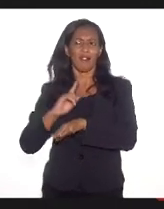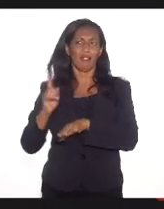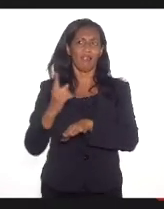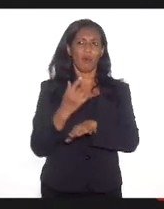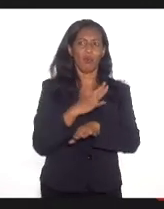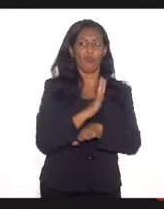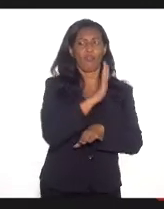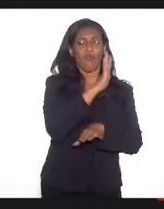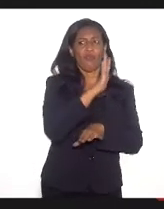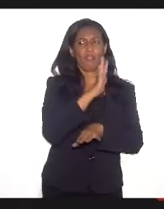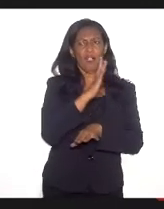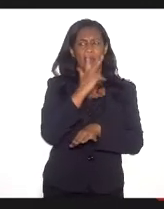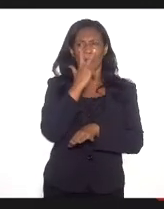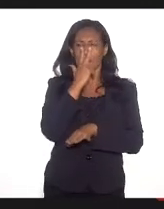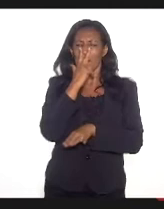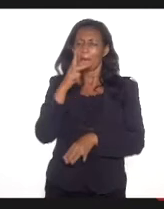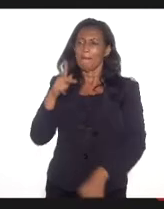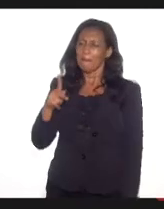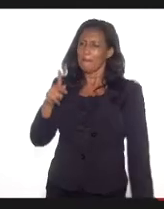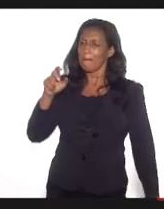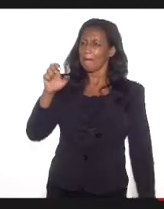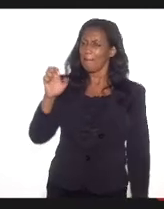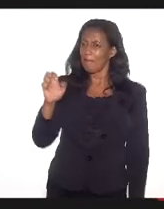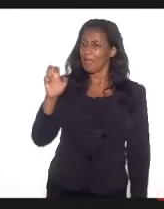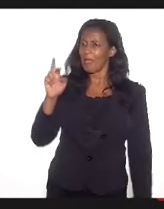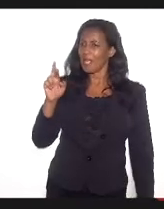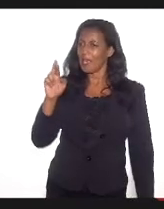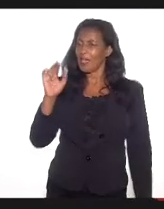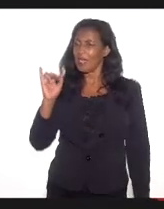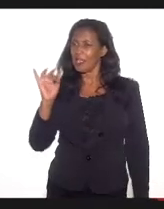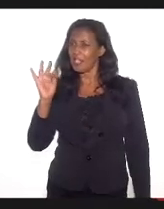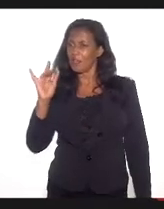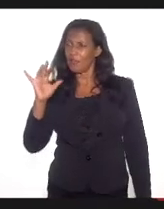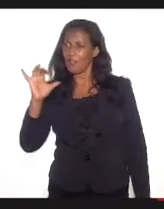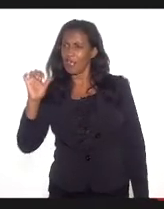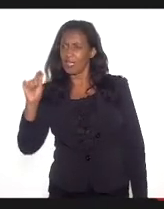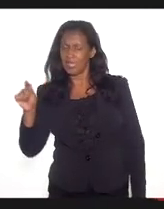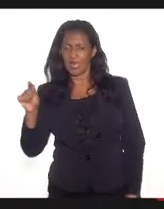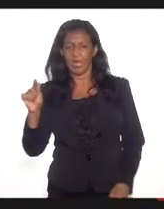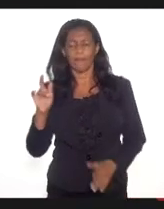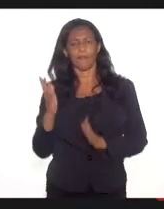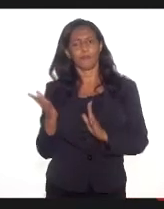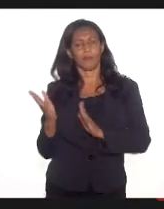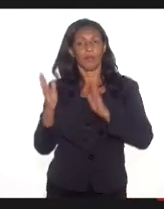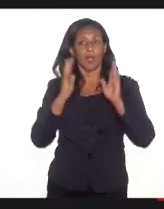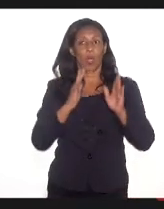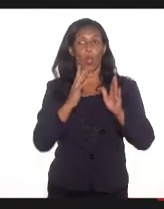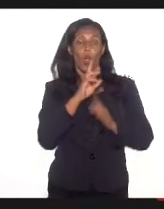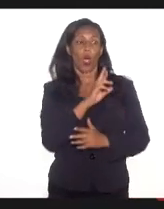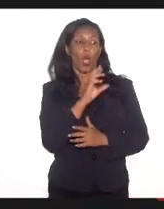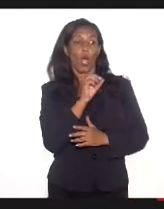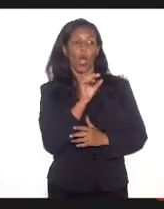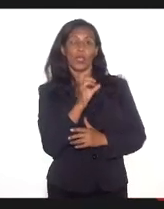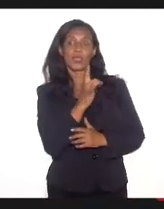mais centro periferia quer dizer com todos os problemas que a Rocinha tem de tuberculose a gente vai olhar